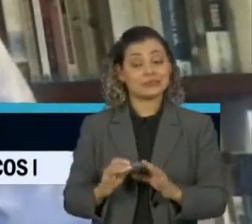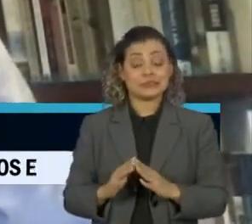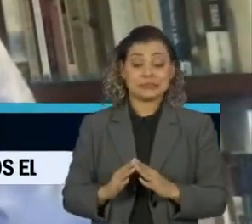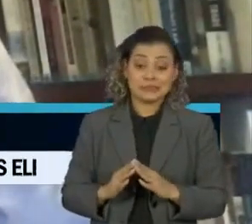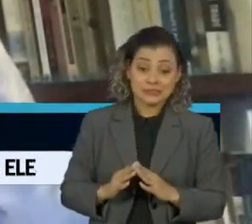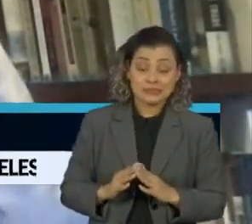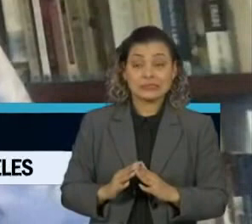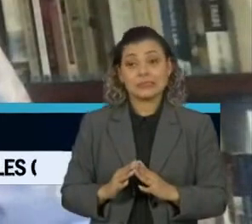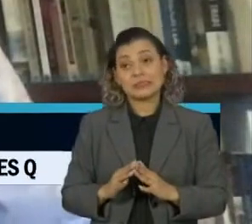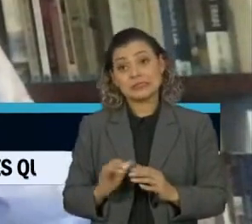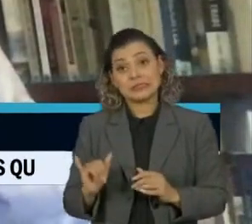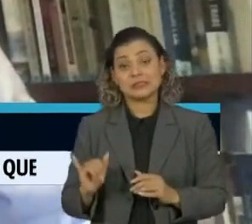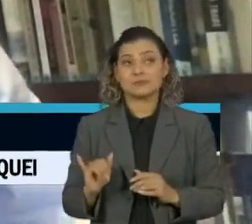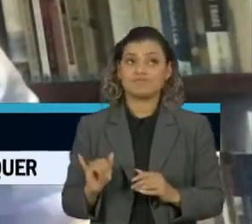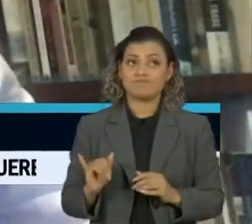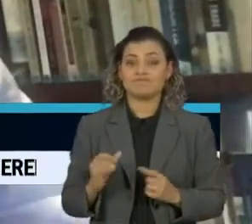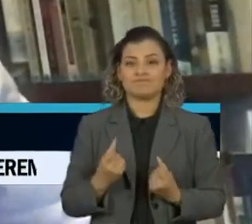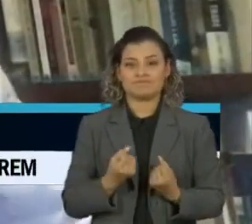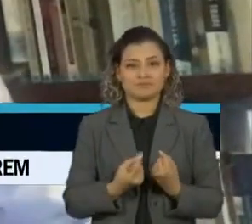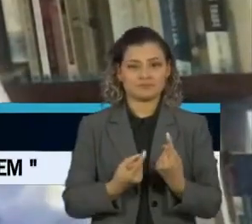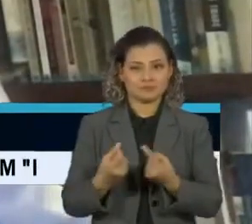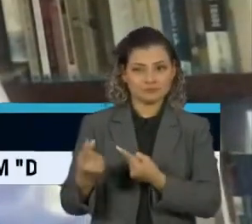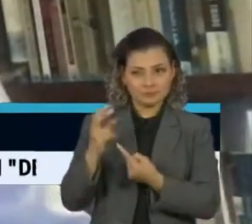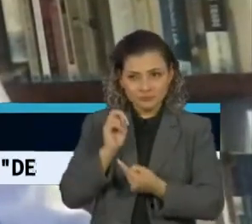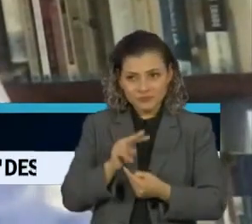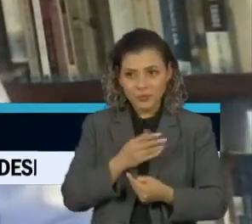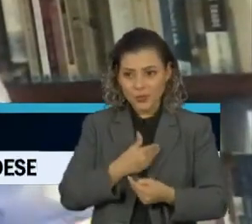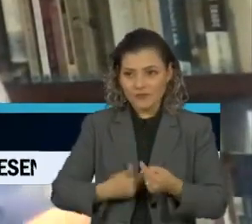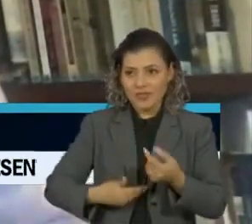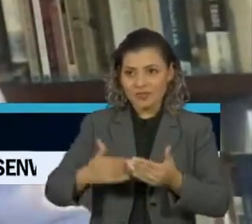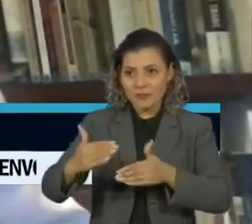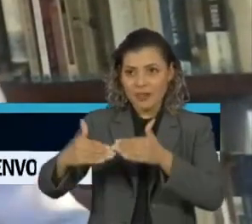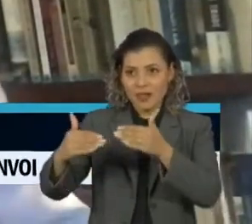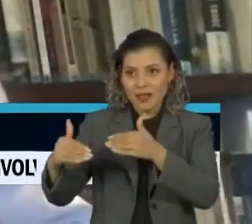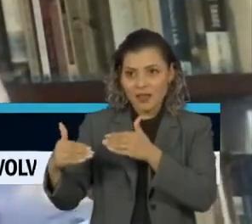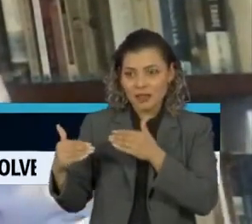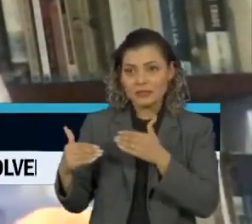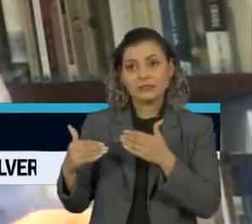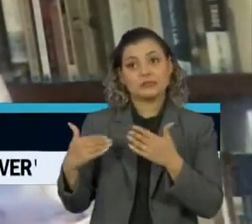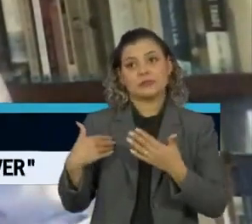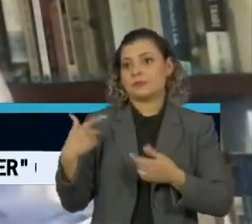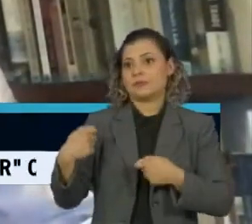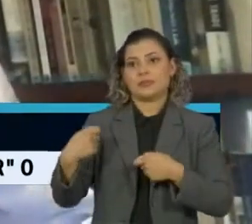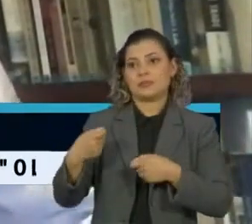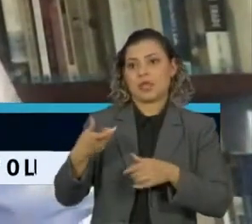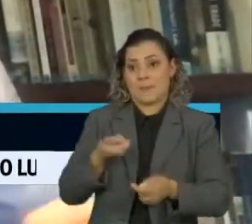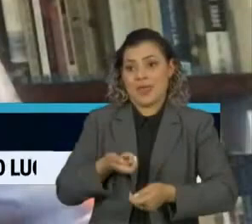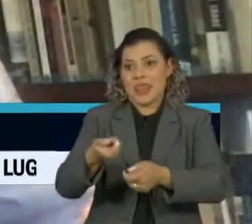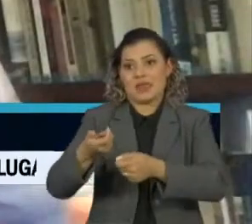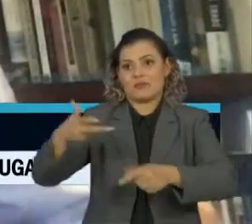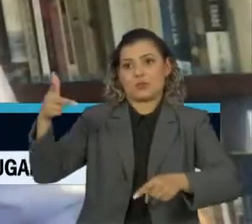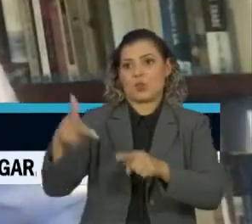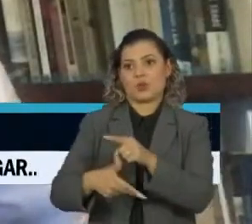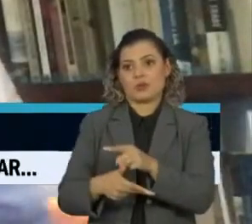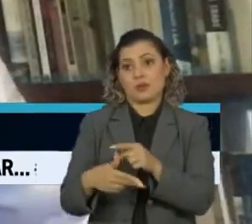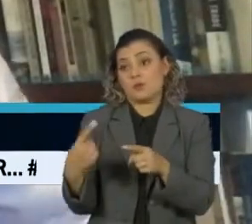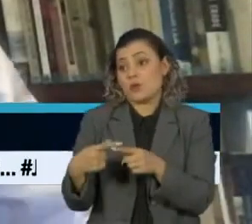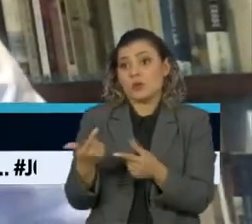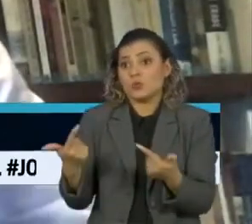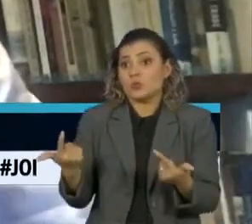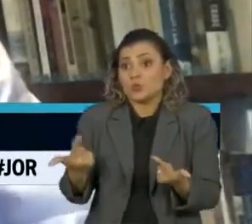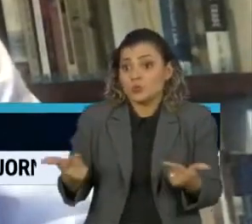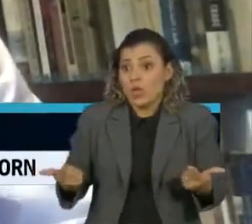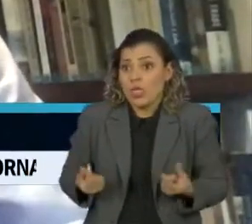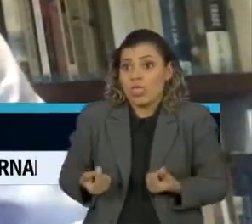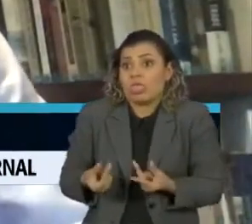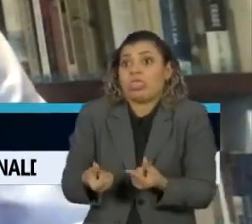linhas adicionais do governo forem retiradas. E elas terão que ser retiradas porque não há recursos públicos